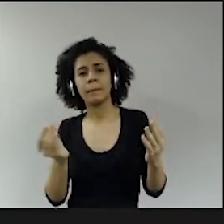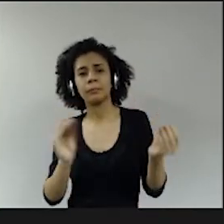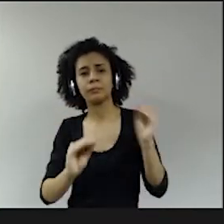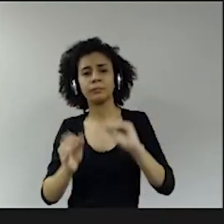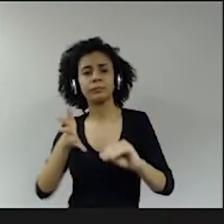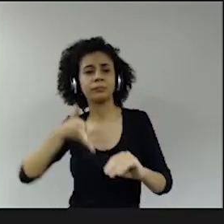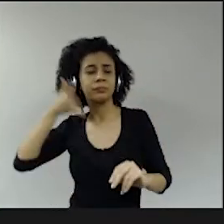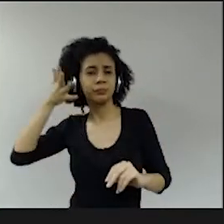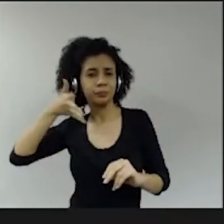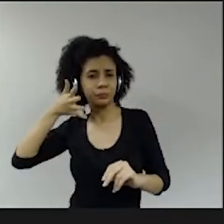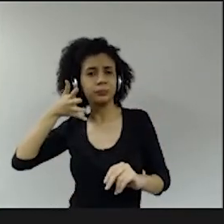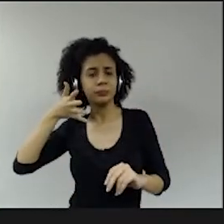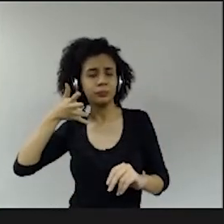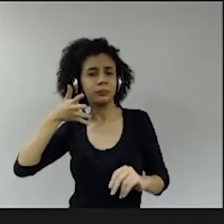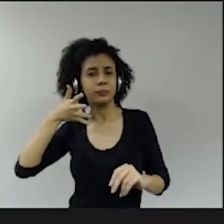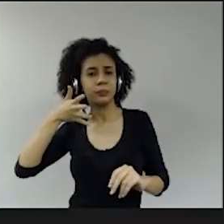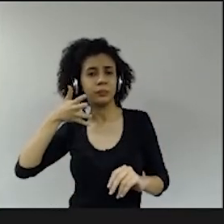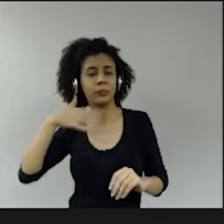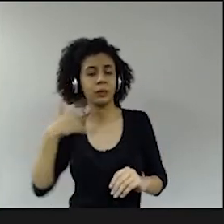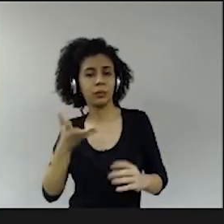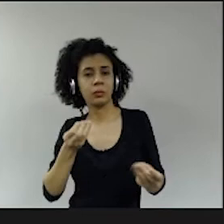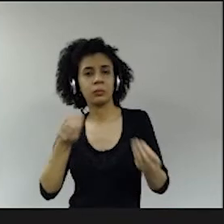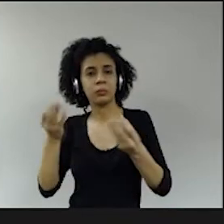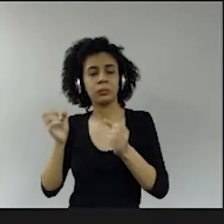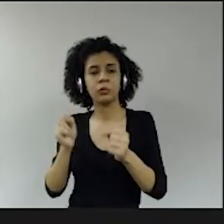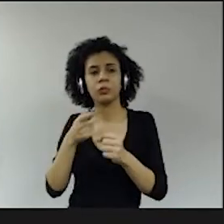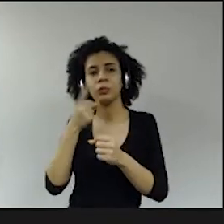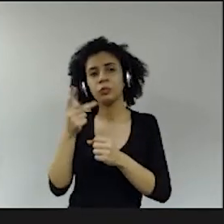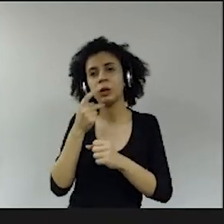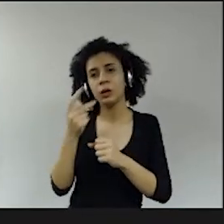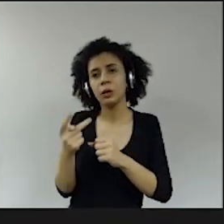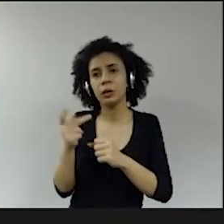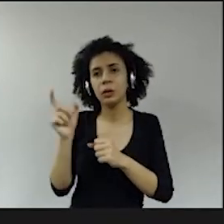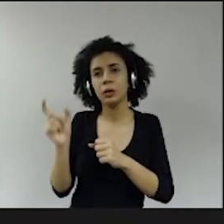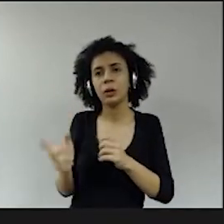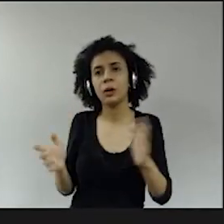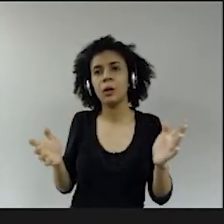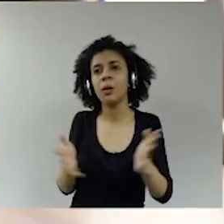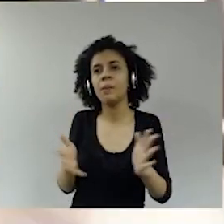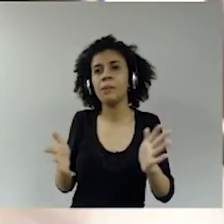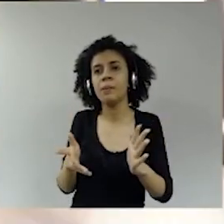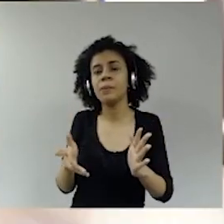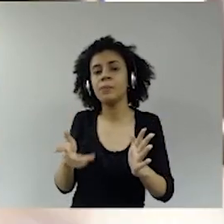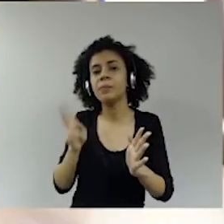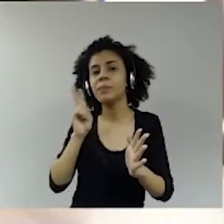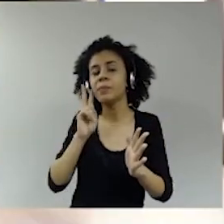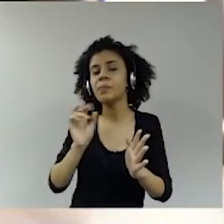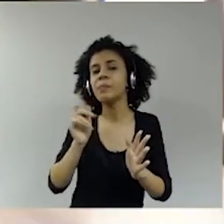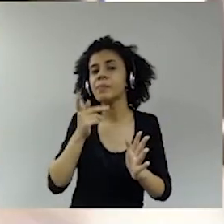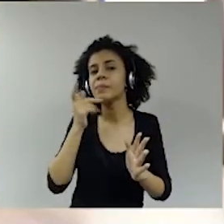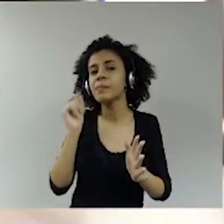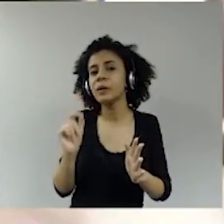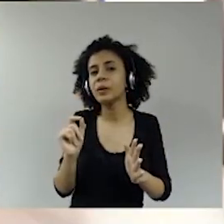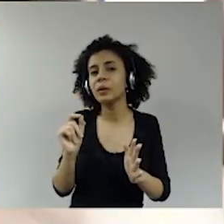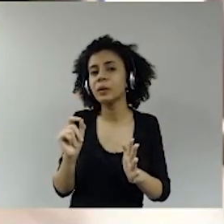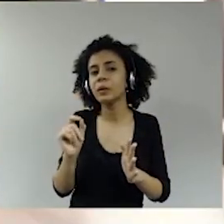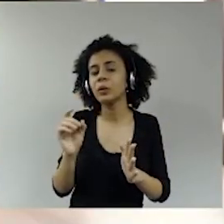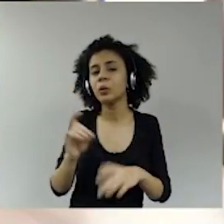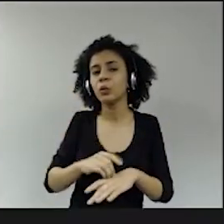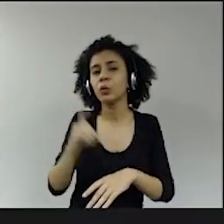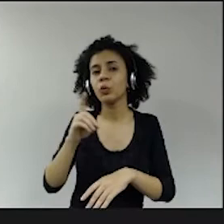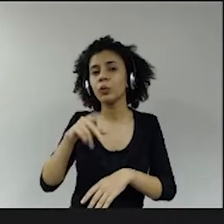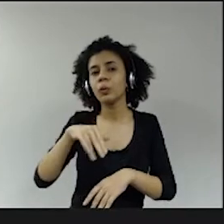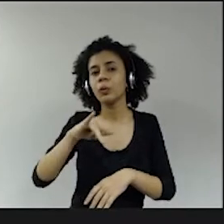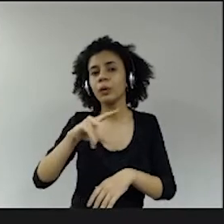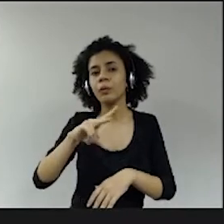brilhante palestra. E eu passo a palavra agora para ouvirmos o doutor